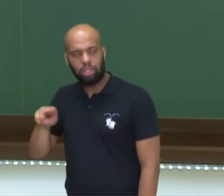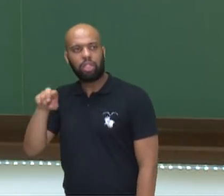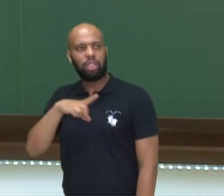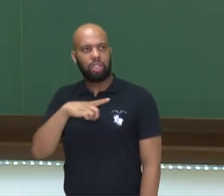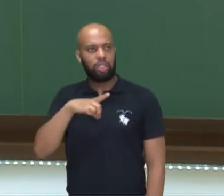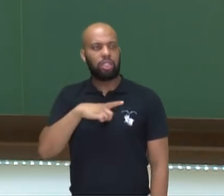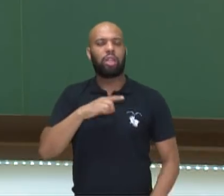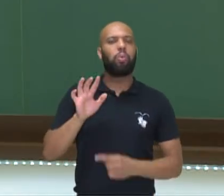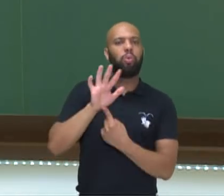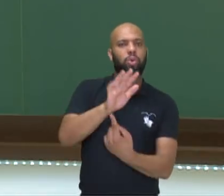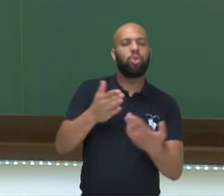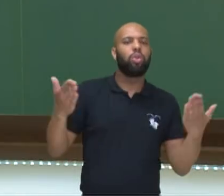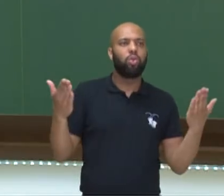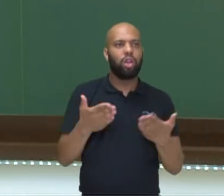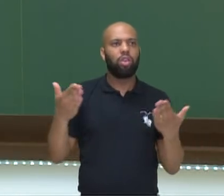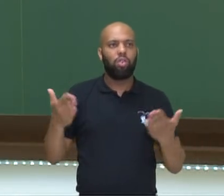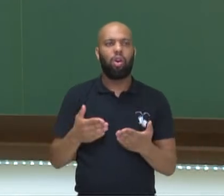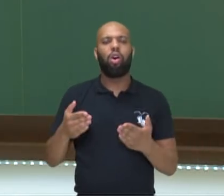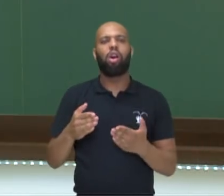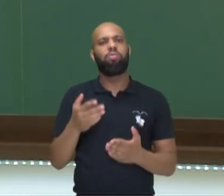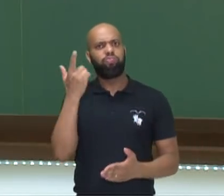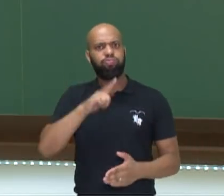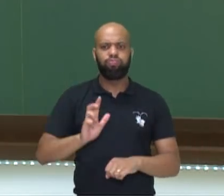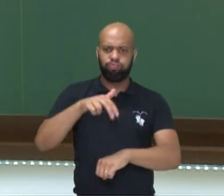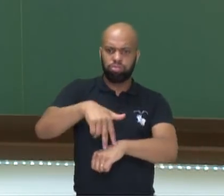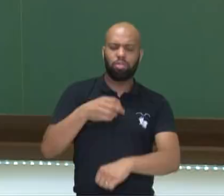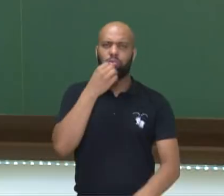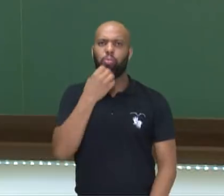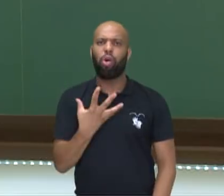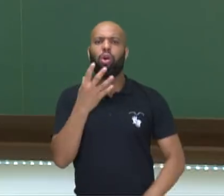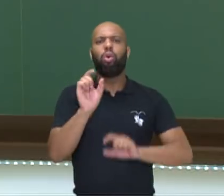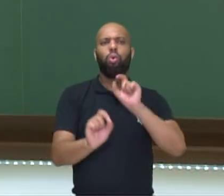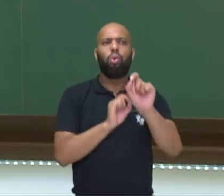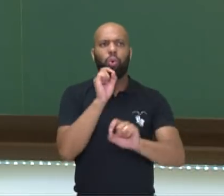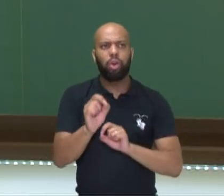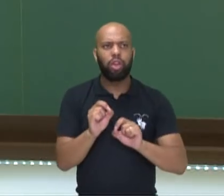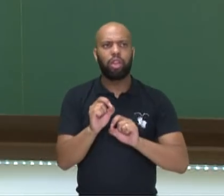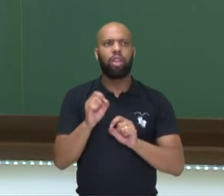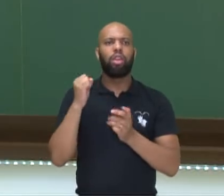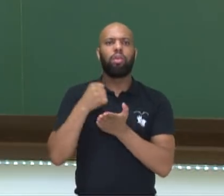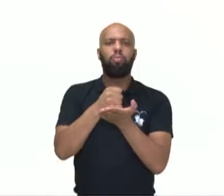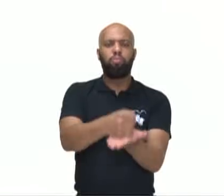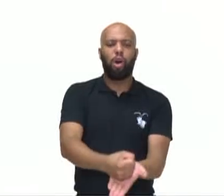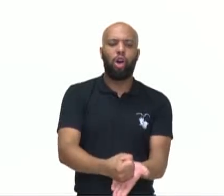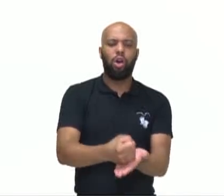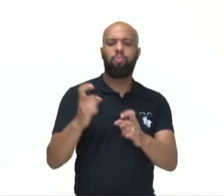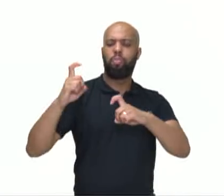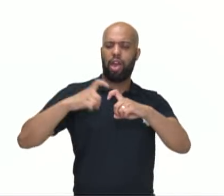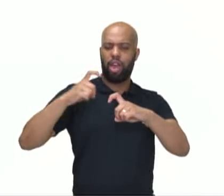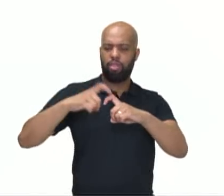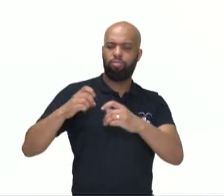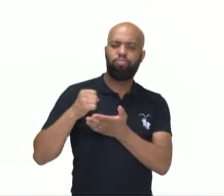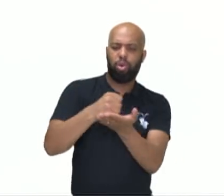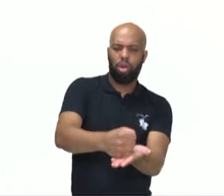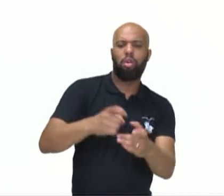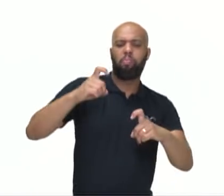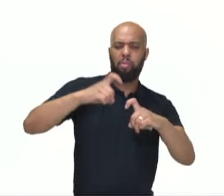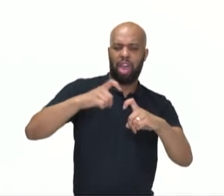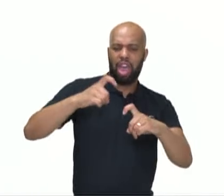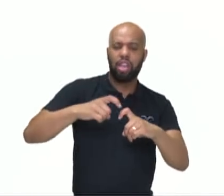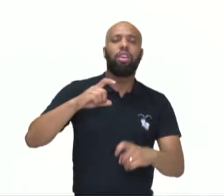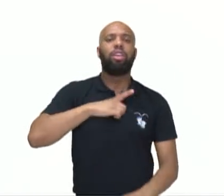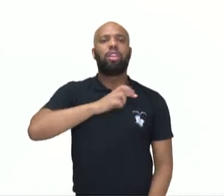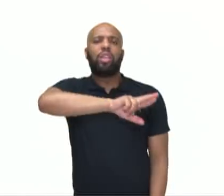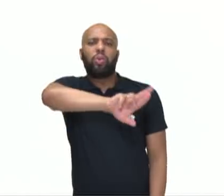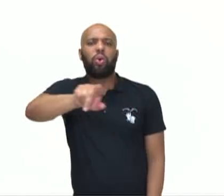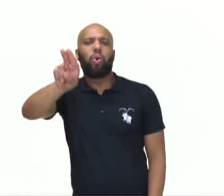assim se mostrado de grande potencial para a realidade virtual é na assistência médica. Existem